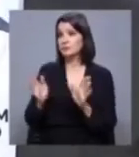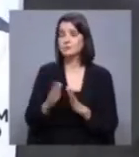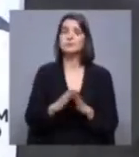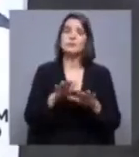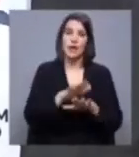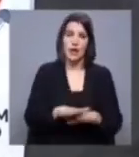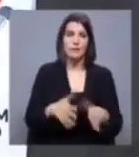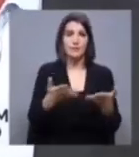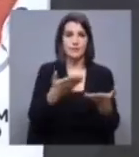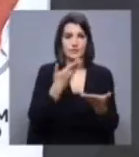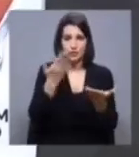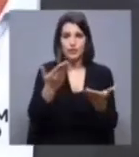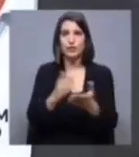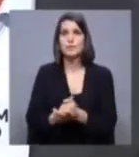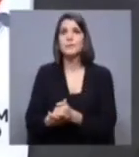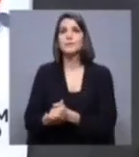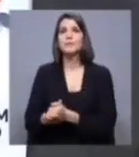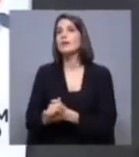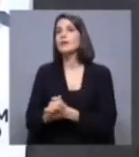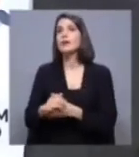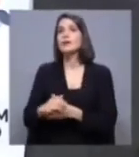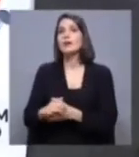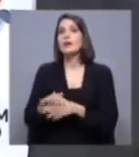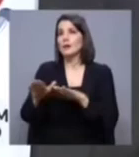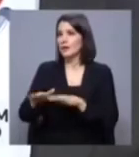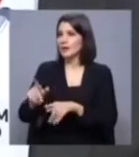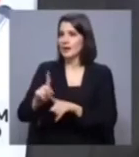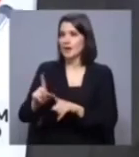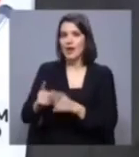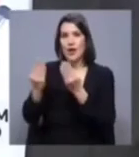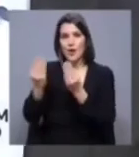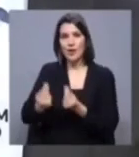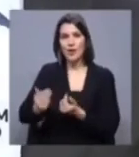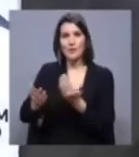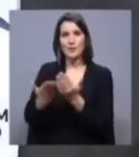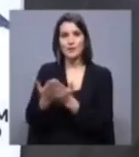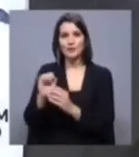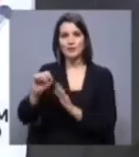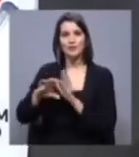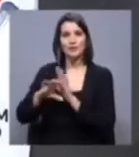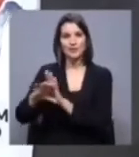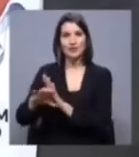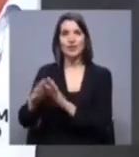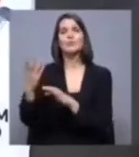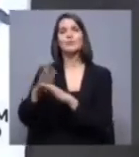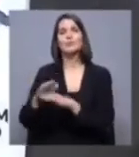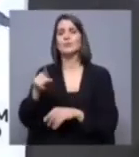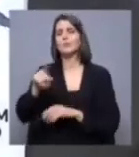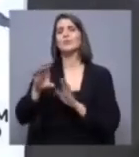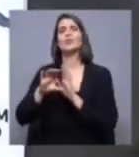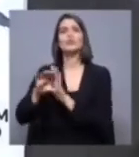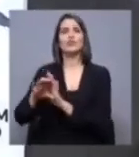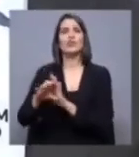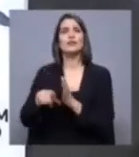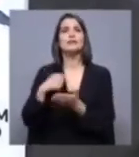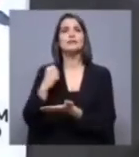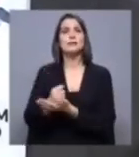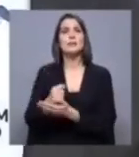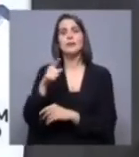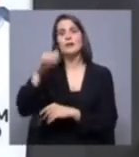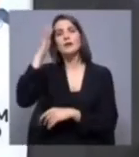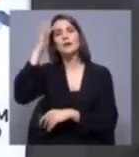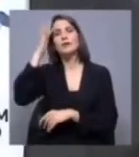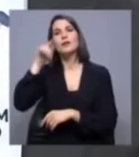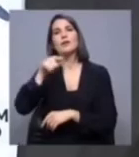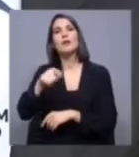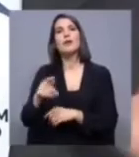mesa, faça favor. Não ficou por aqui. A qualidade das propostas que o Chega apresenta, por exemplo, o Chega tem sempre a teoria